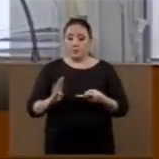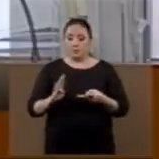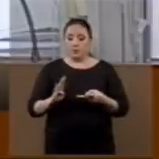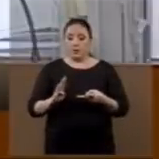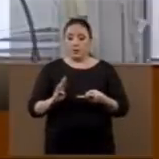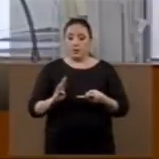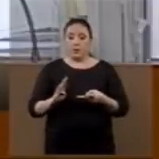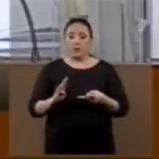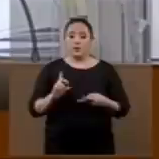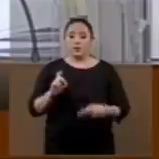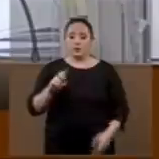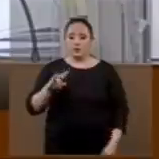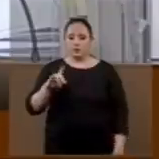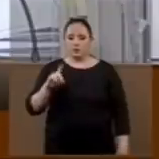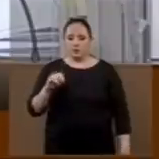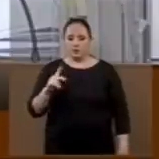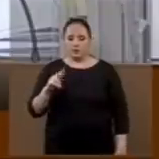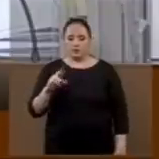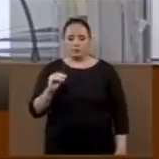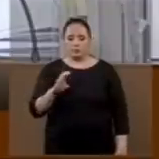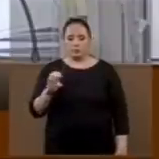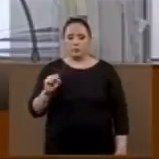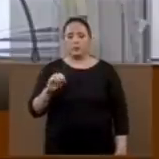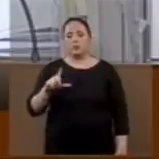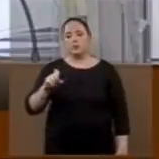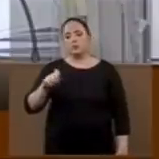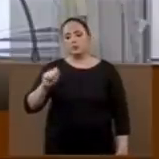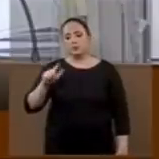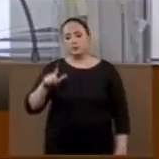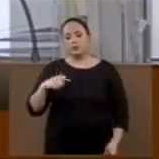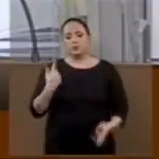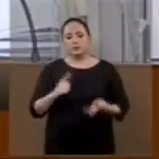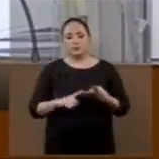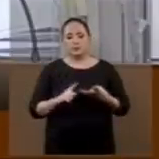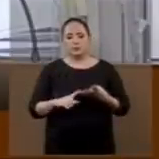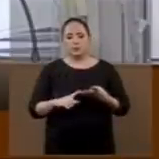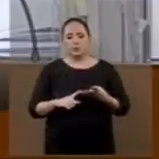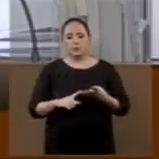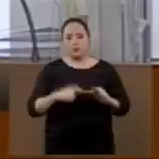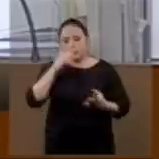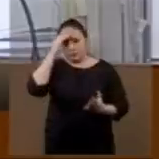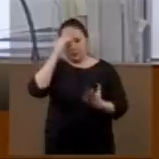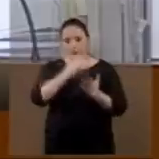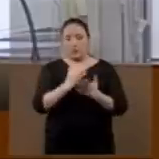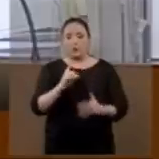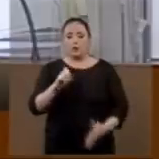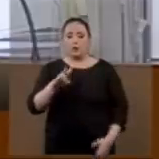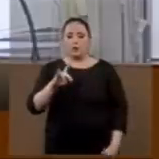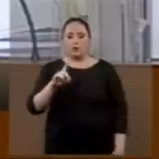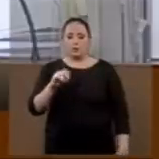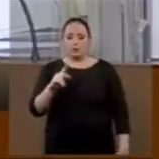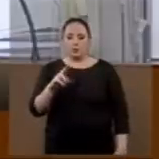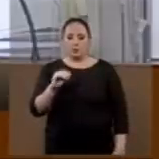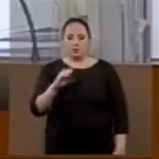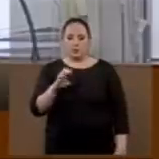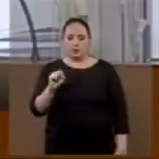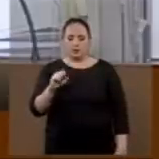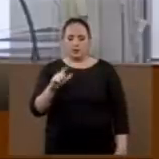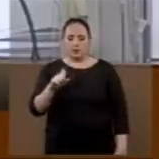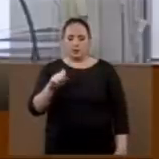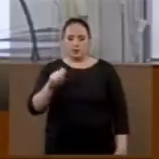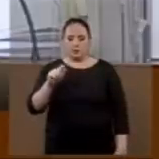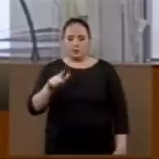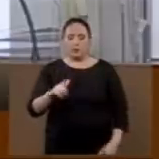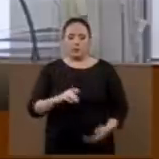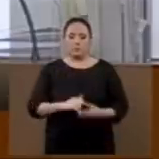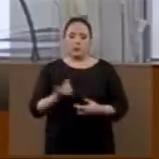legal na aferição da exigibilidade das obrigações tributárias, c) do exame do cumprimento do devido processo legal para aplicação da